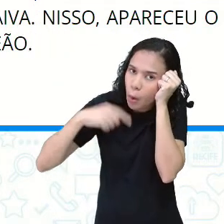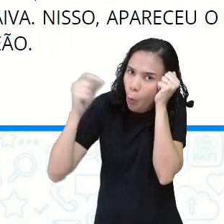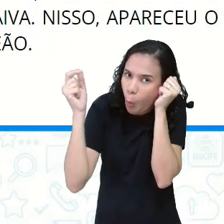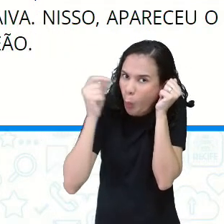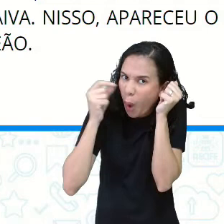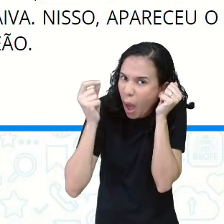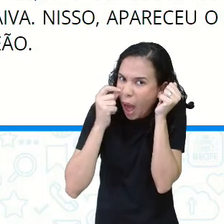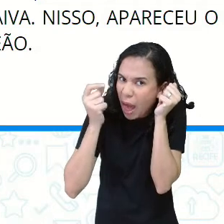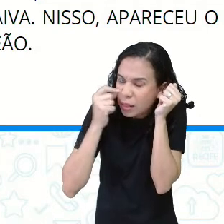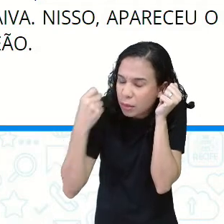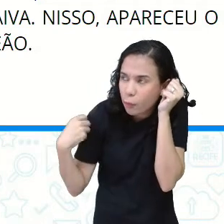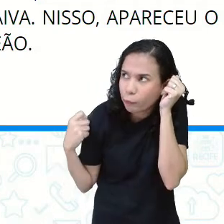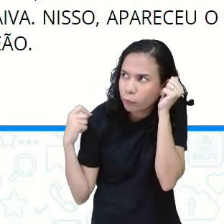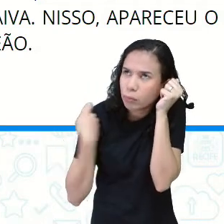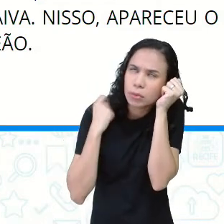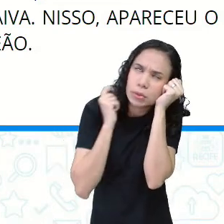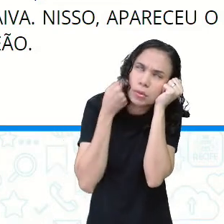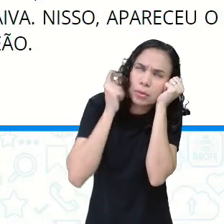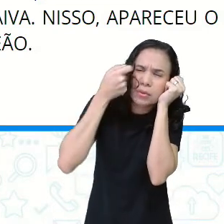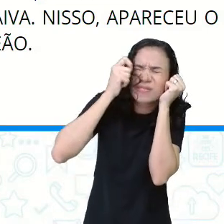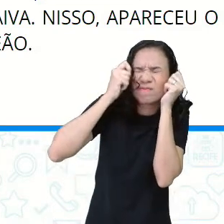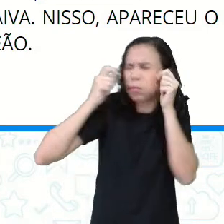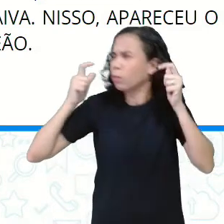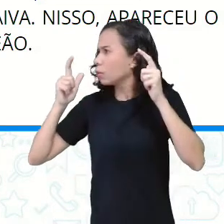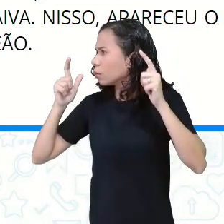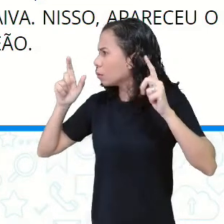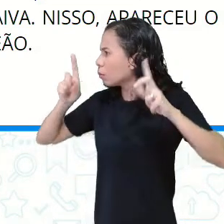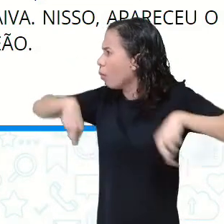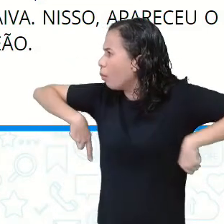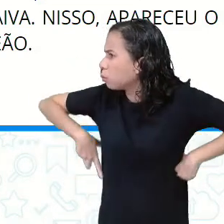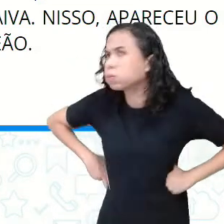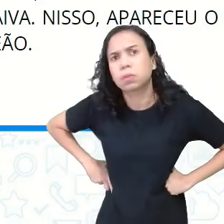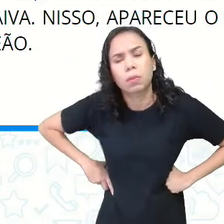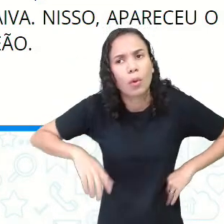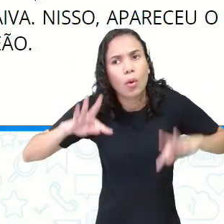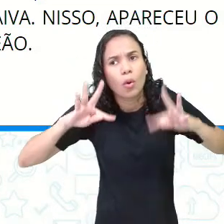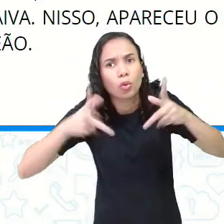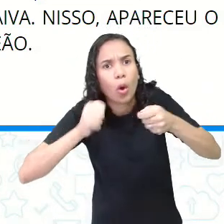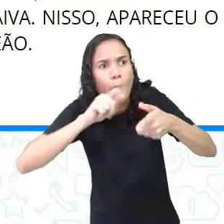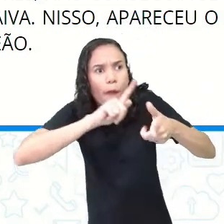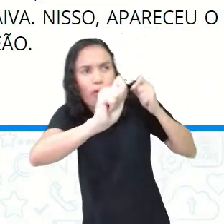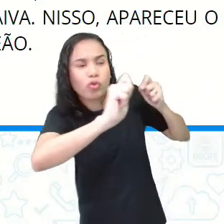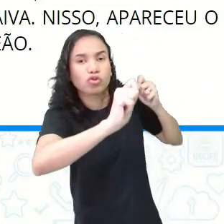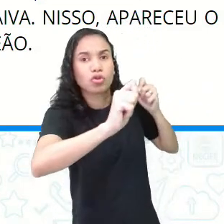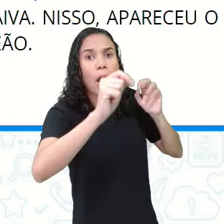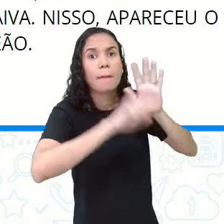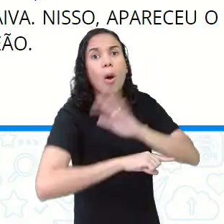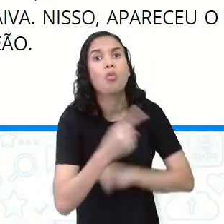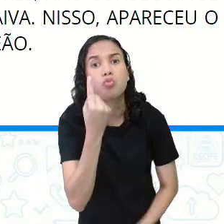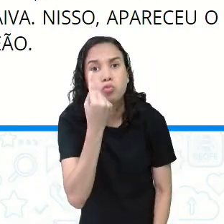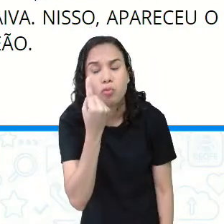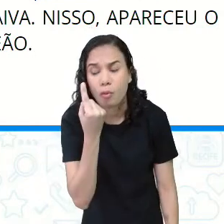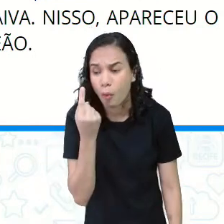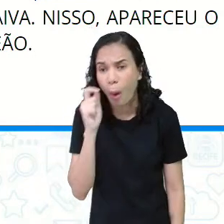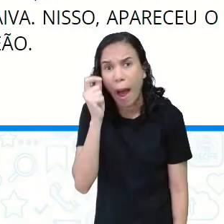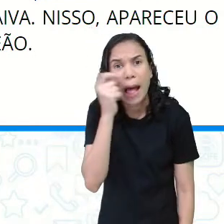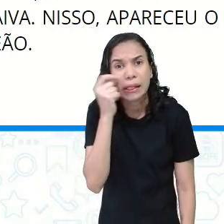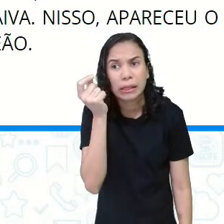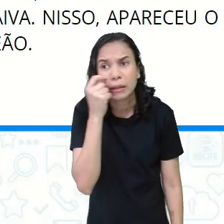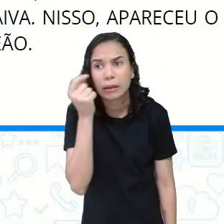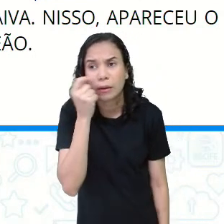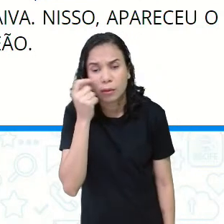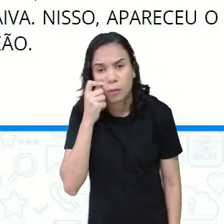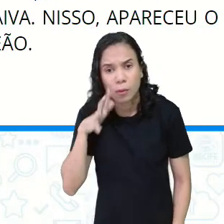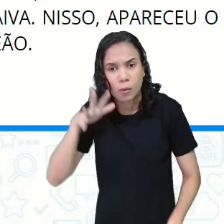ratinhos passear em cima dele e ele acordou. Todos conseguiram fugir, menos um, que o